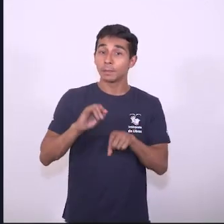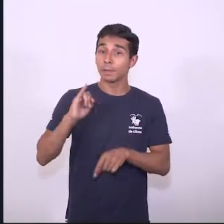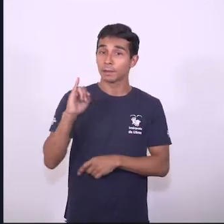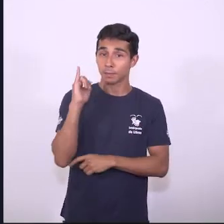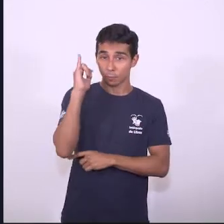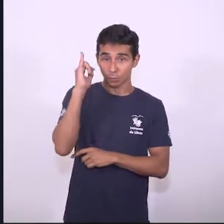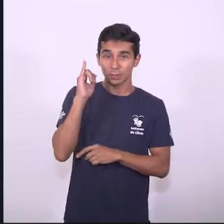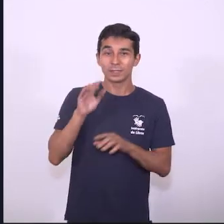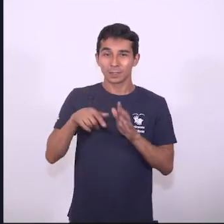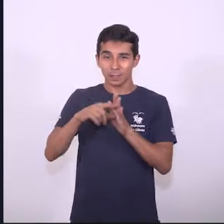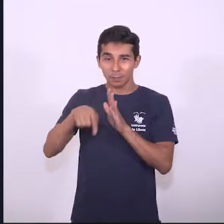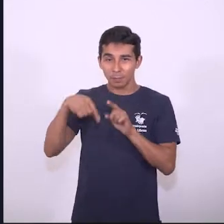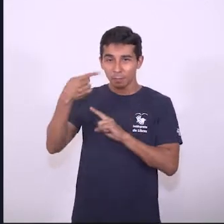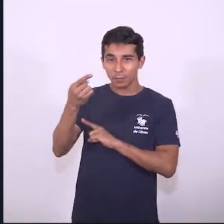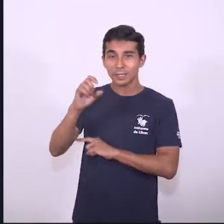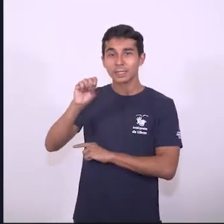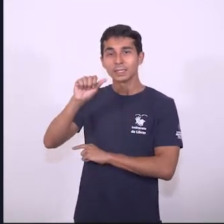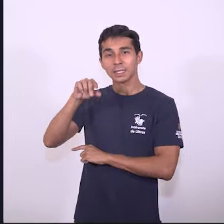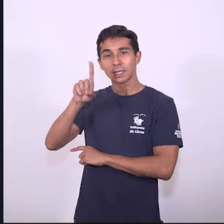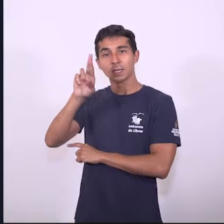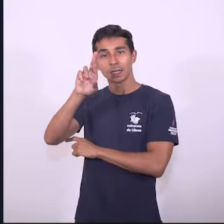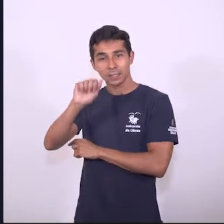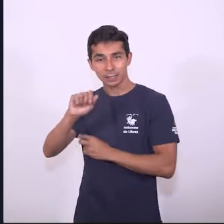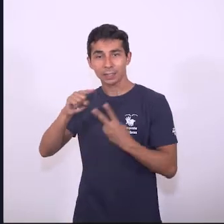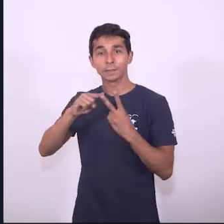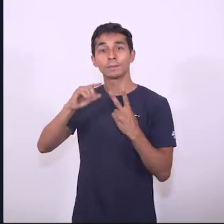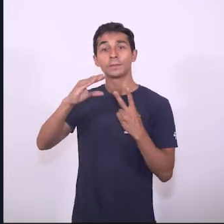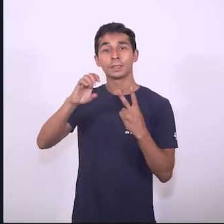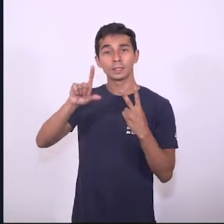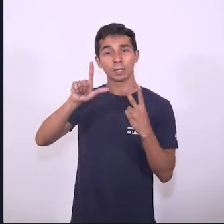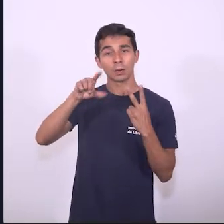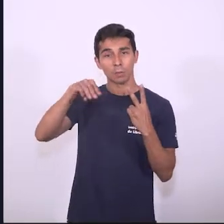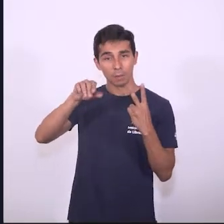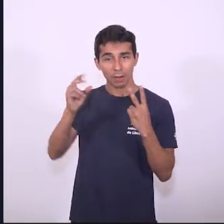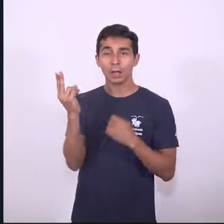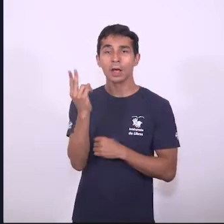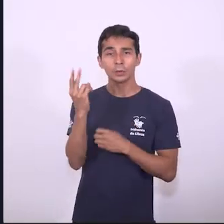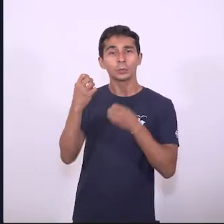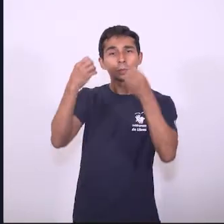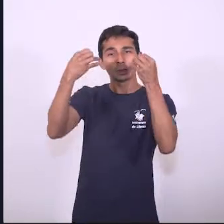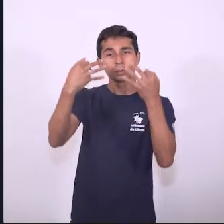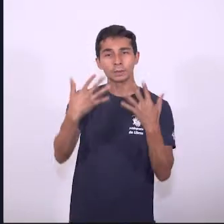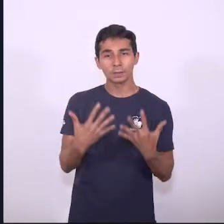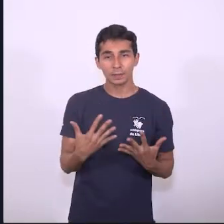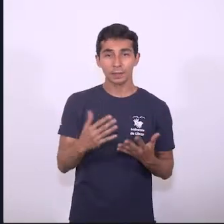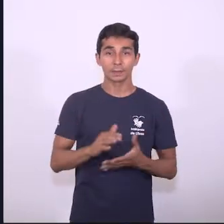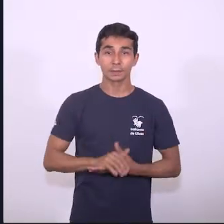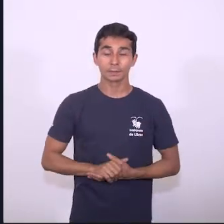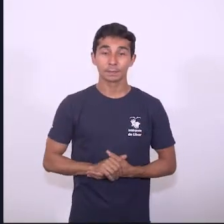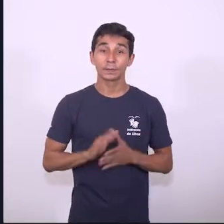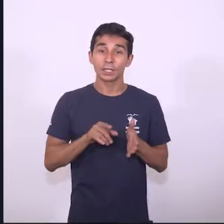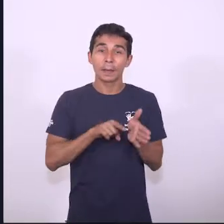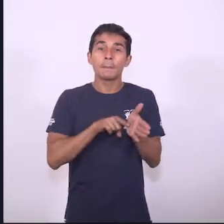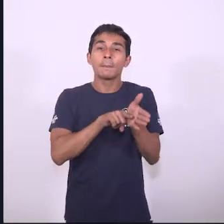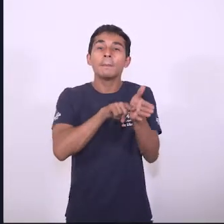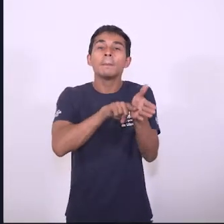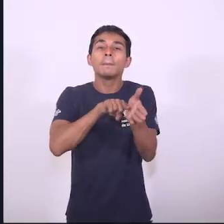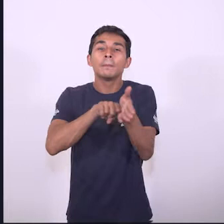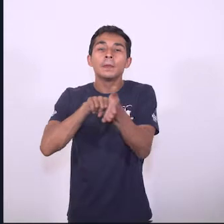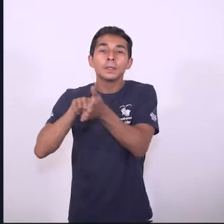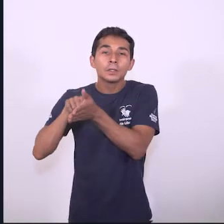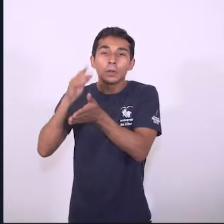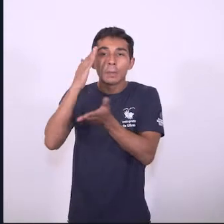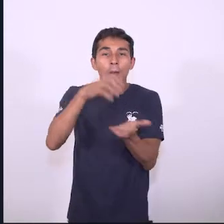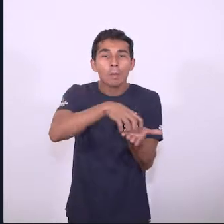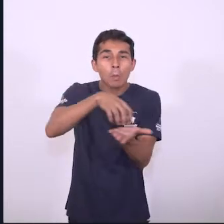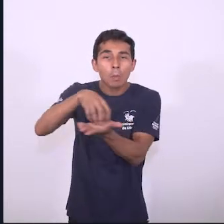Selma também vão poder colocar, nós fizemos de certa forma, um ranqueamento de todas as 468